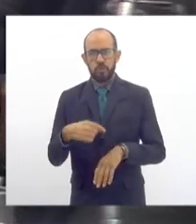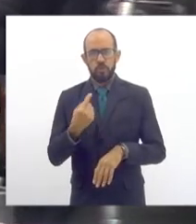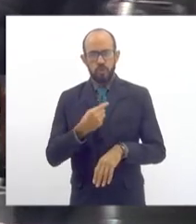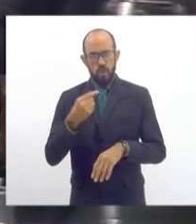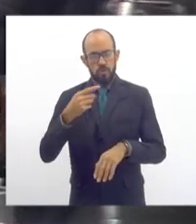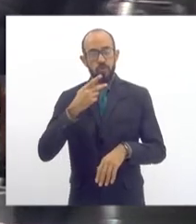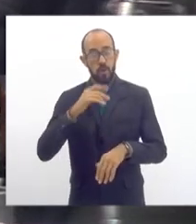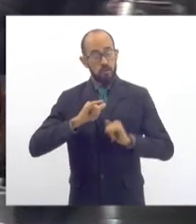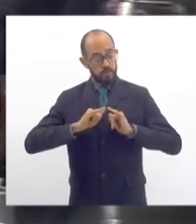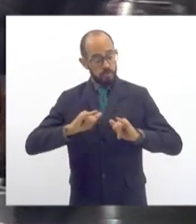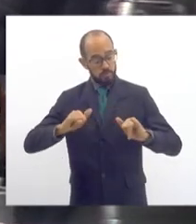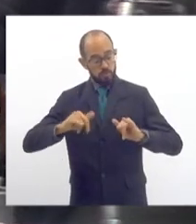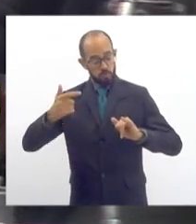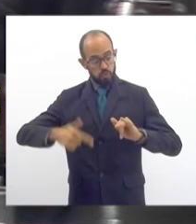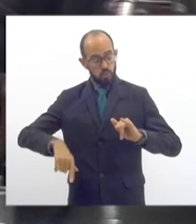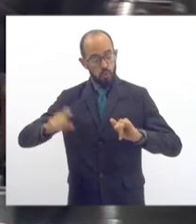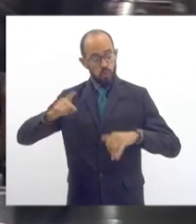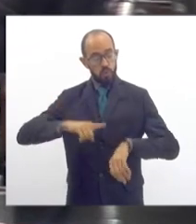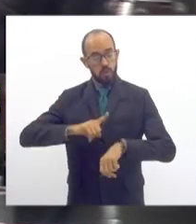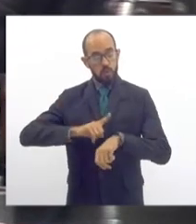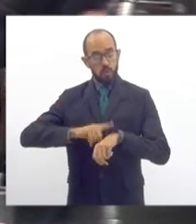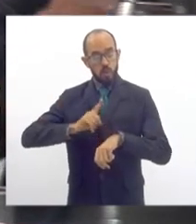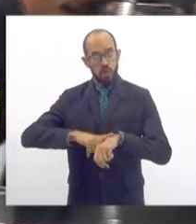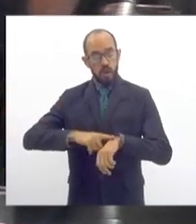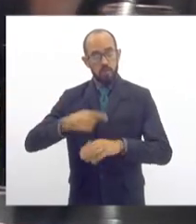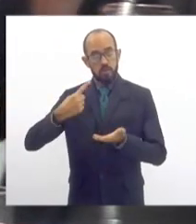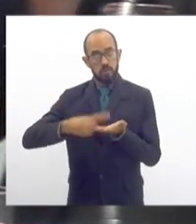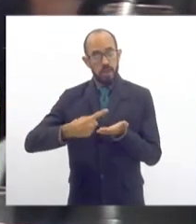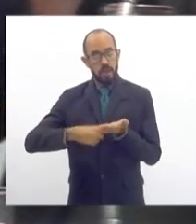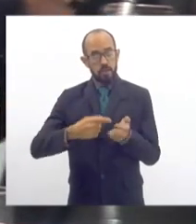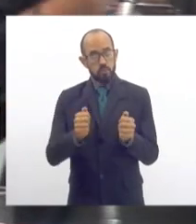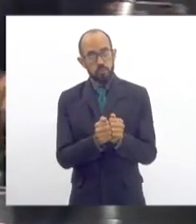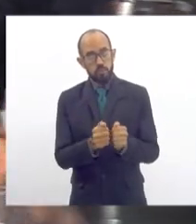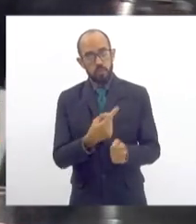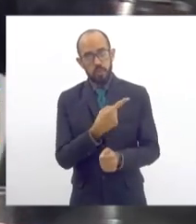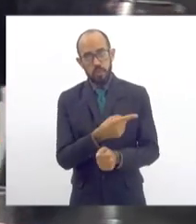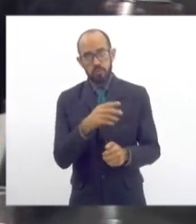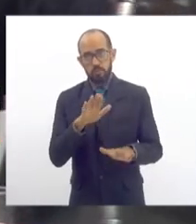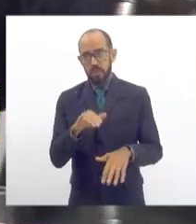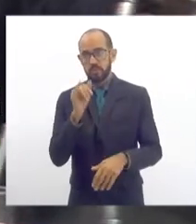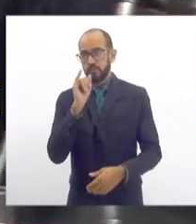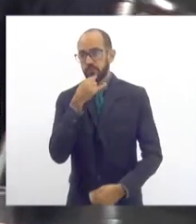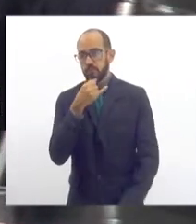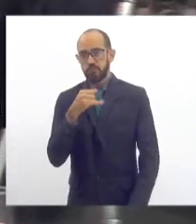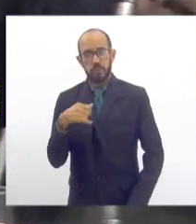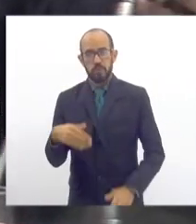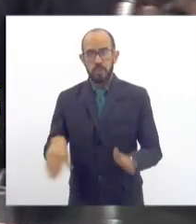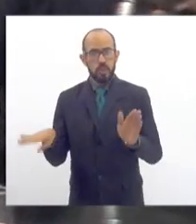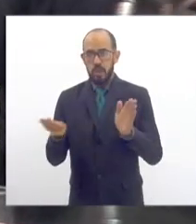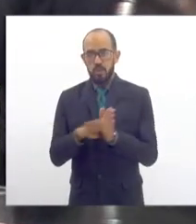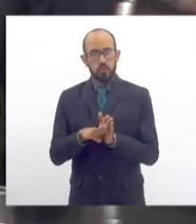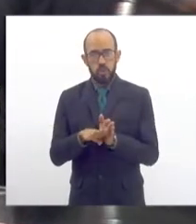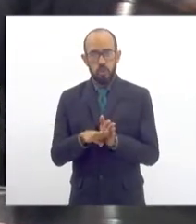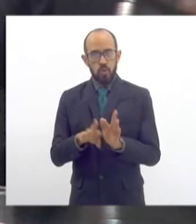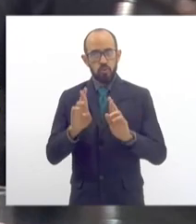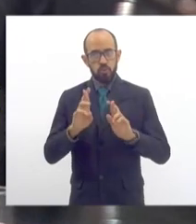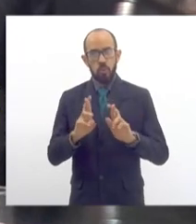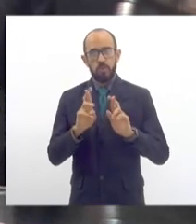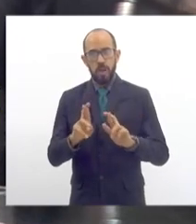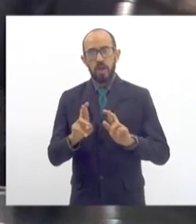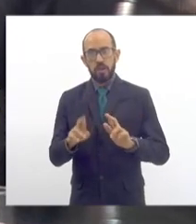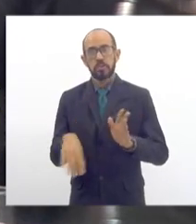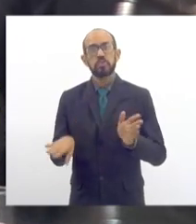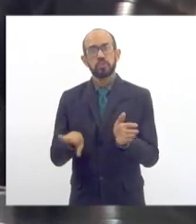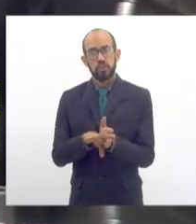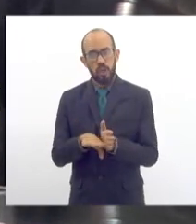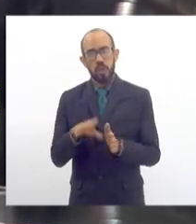que a reunião foi marcada num horário acordado com eles, e lamenta que eles ainda não tenham chegado, espero que cheguem o mais